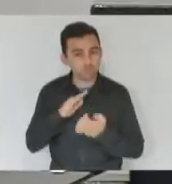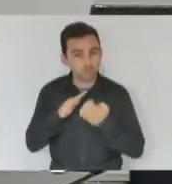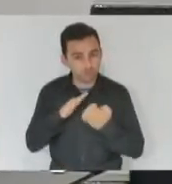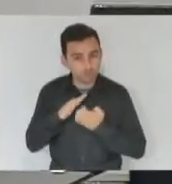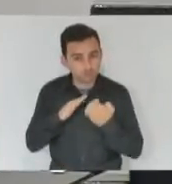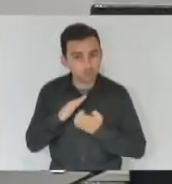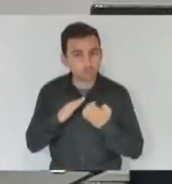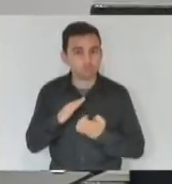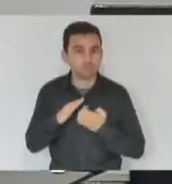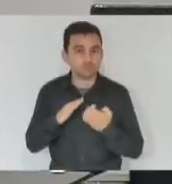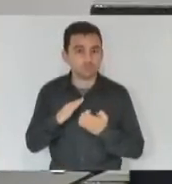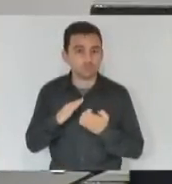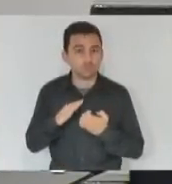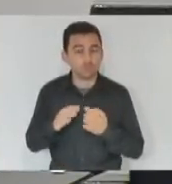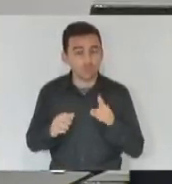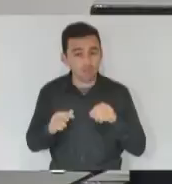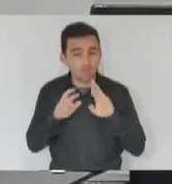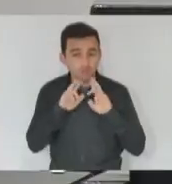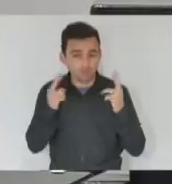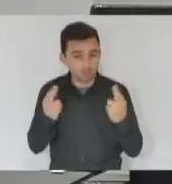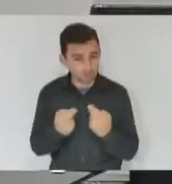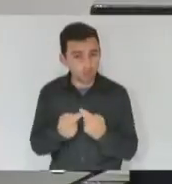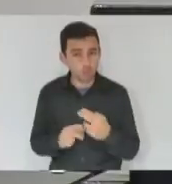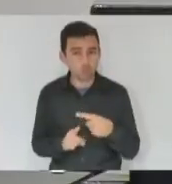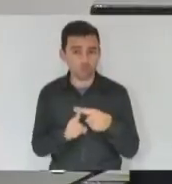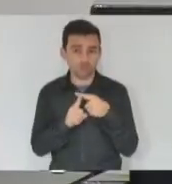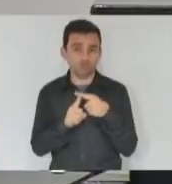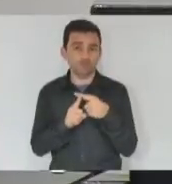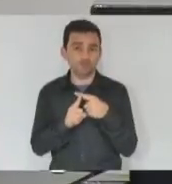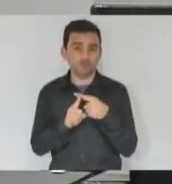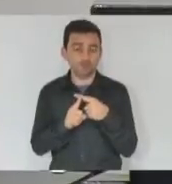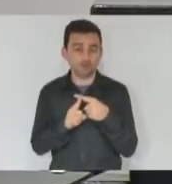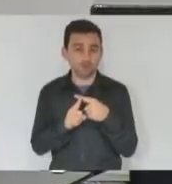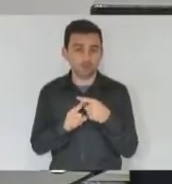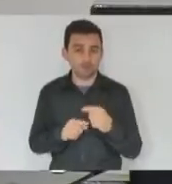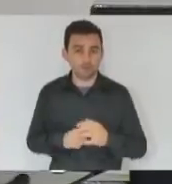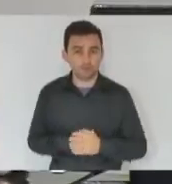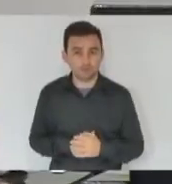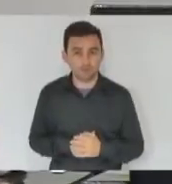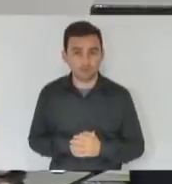E foi uma audiência muito positiva, porque